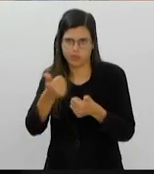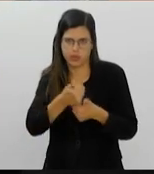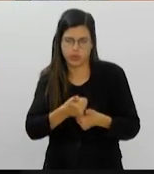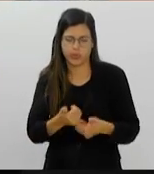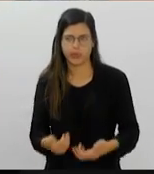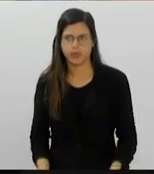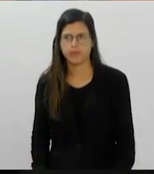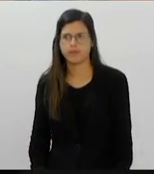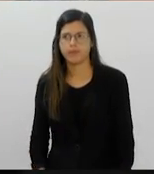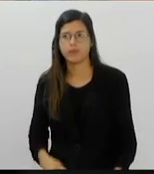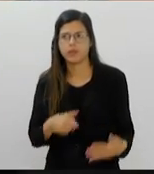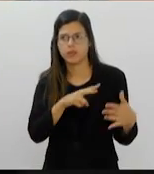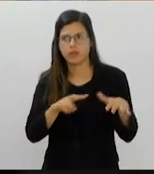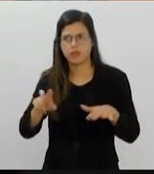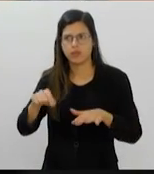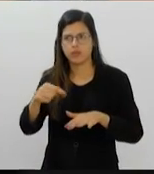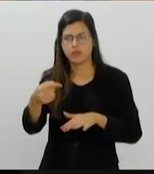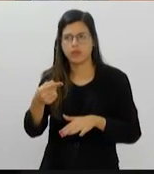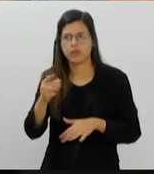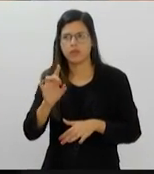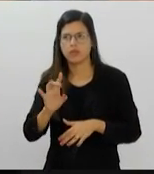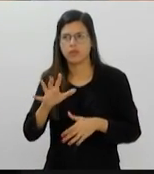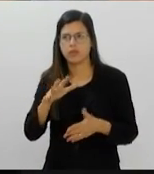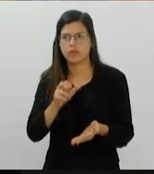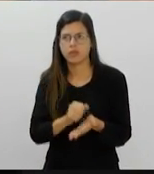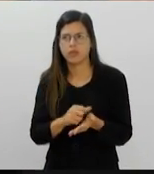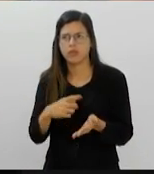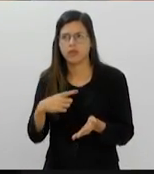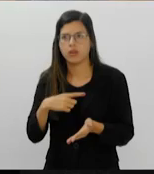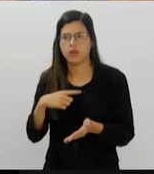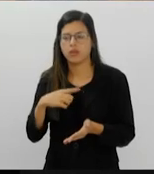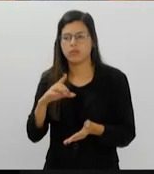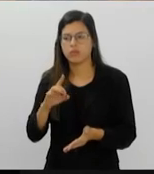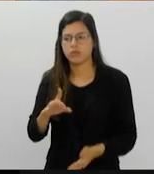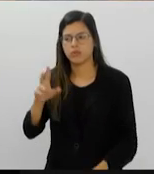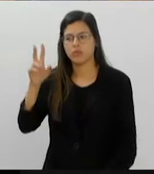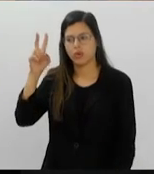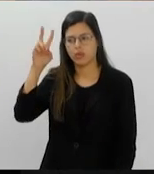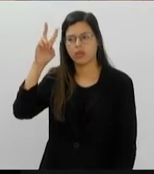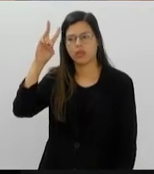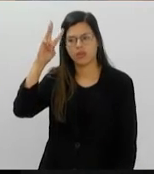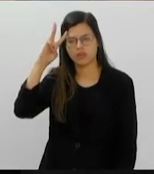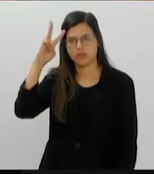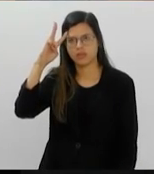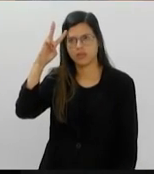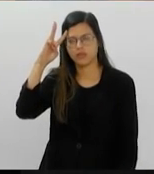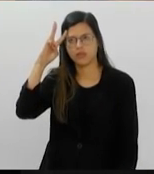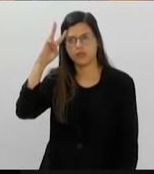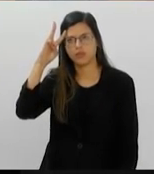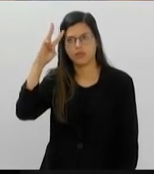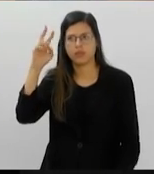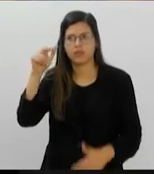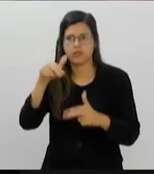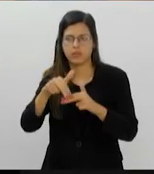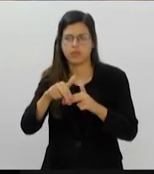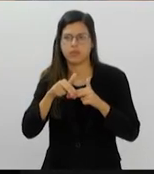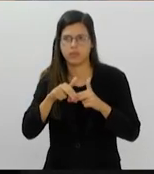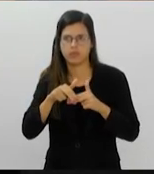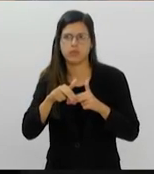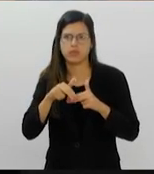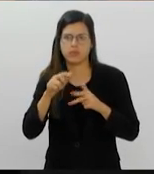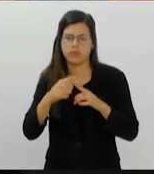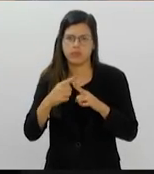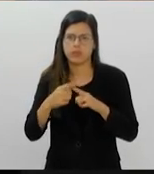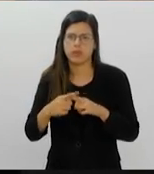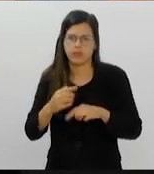Semana que vem, só registrando novamente, só teremos sessão na terça-feira, em função do ponto facultativo que foi